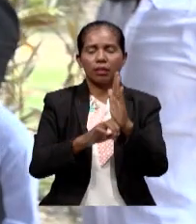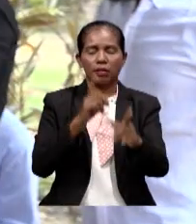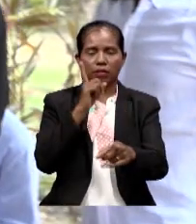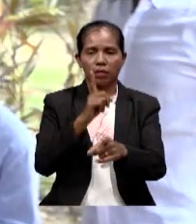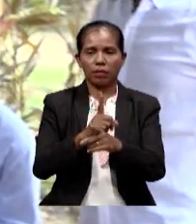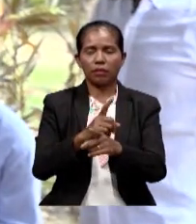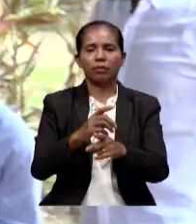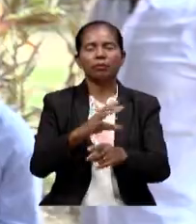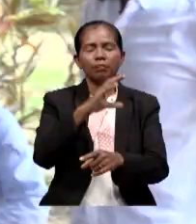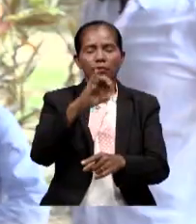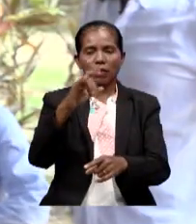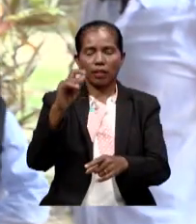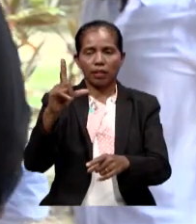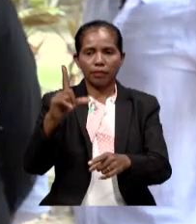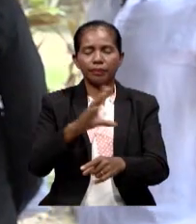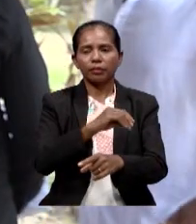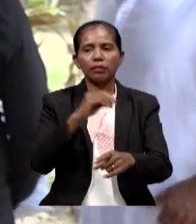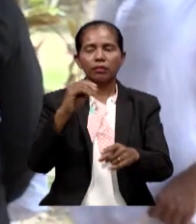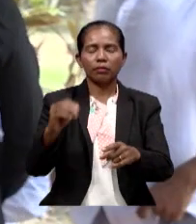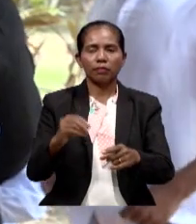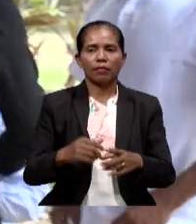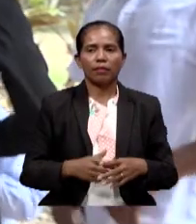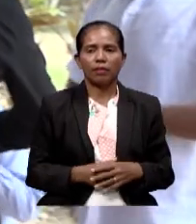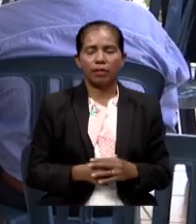papel setor privado, não é jamais, e da Câmara Comércio Indústria Timor-Leste.